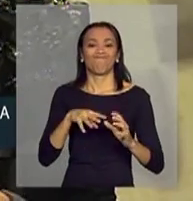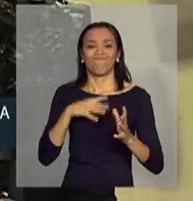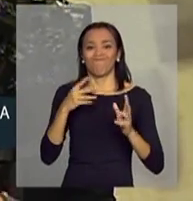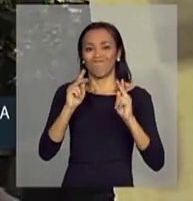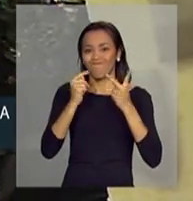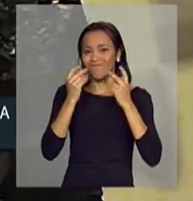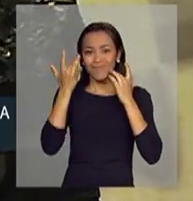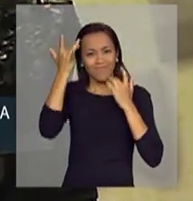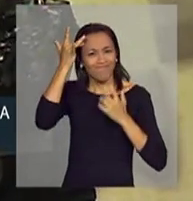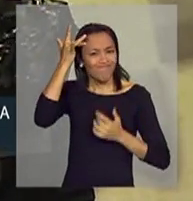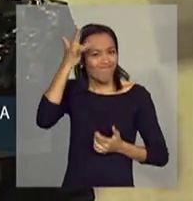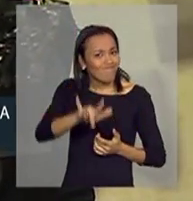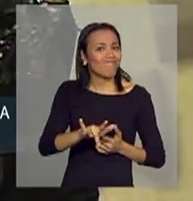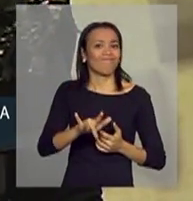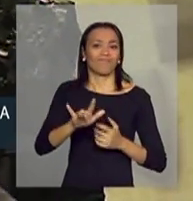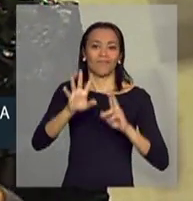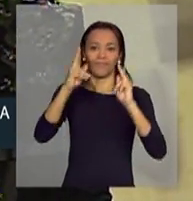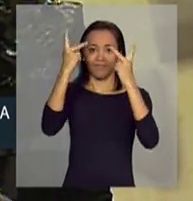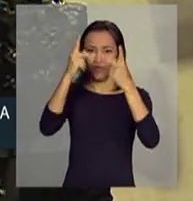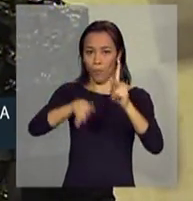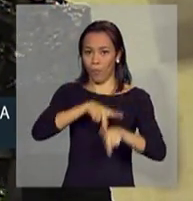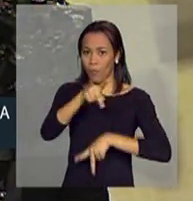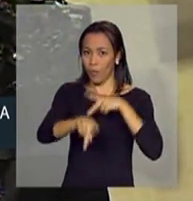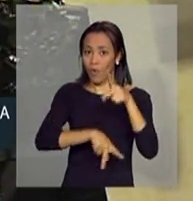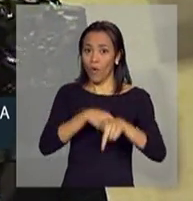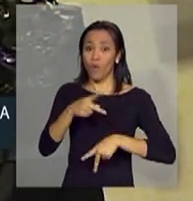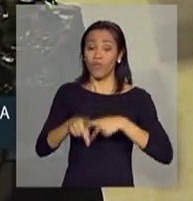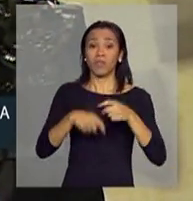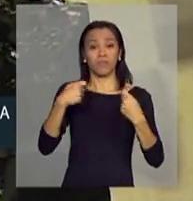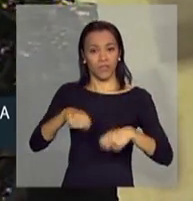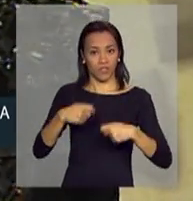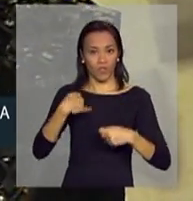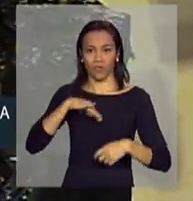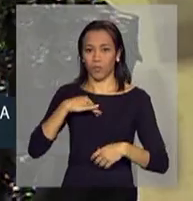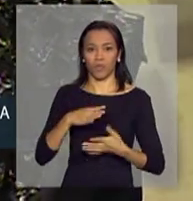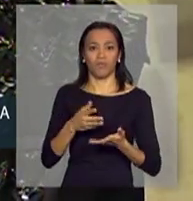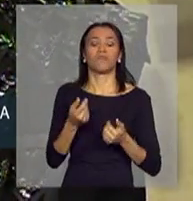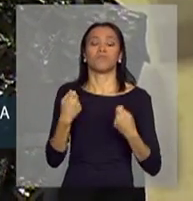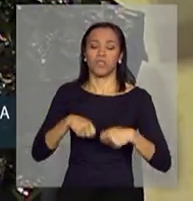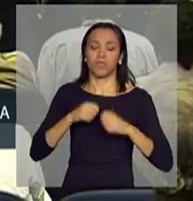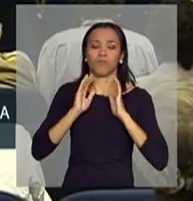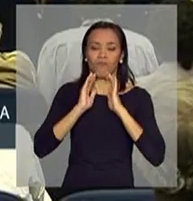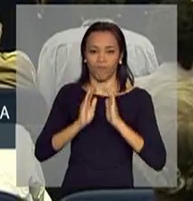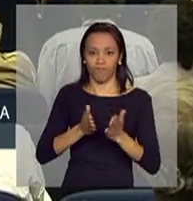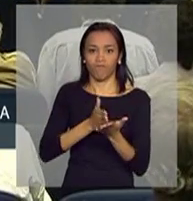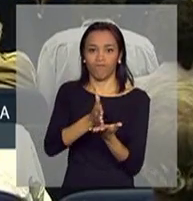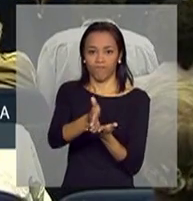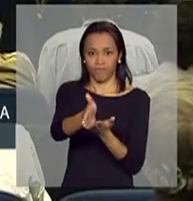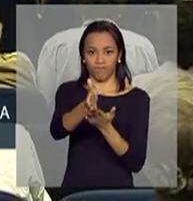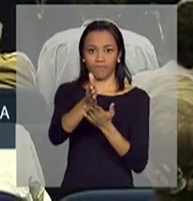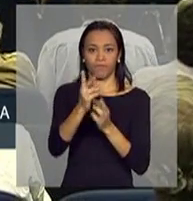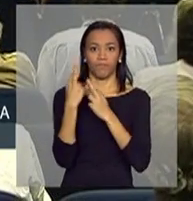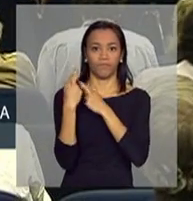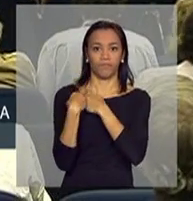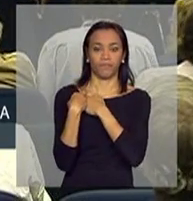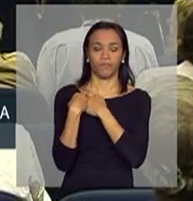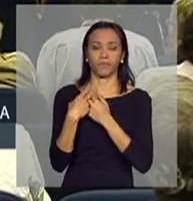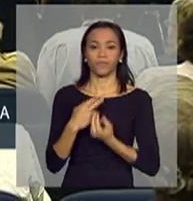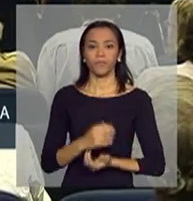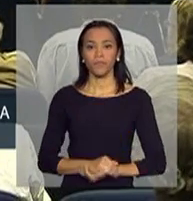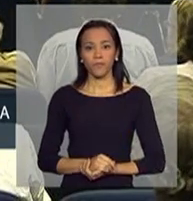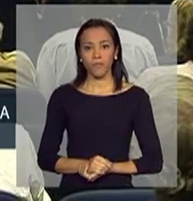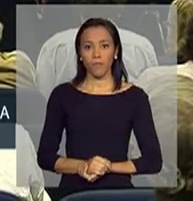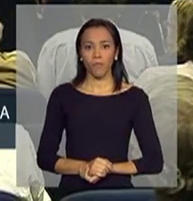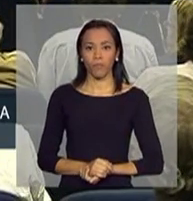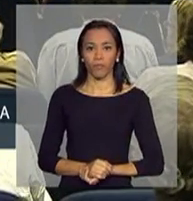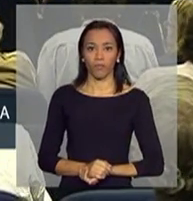crimes imprescritíveis, nós não podemos deixar de fazer isso. Maria Rita quer usar a palavra. Depois eu dou uma